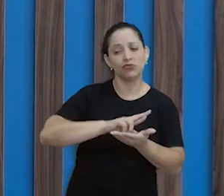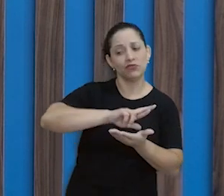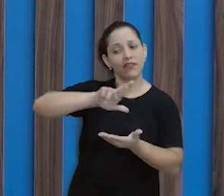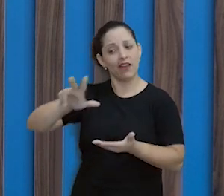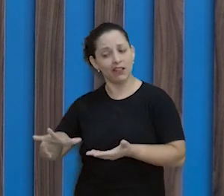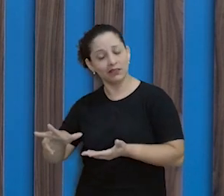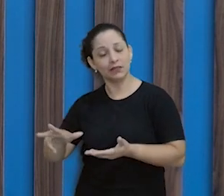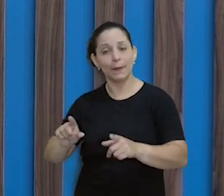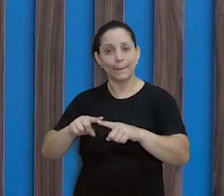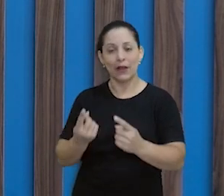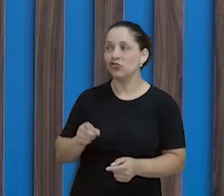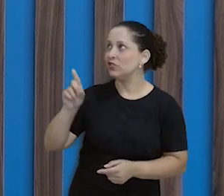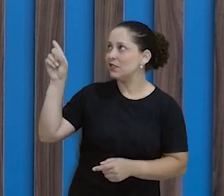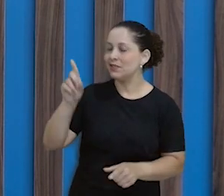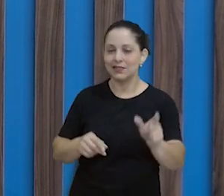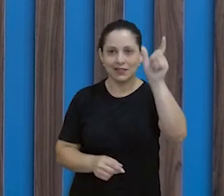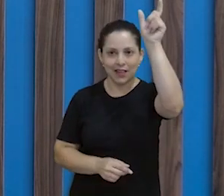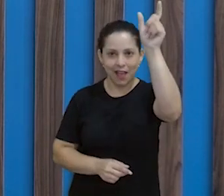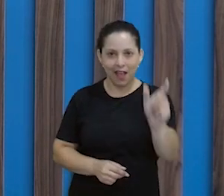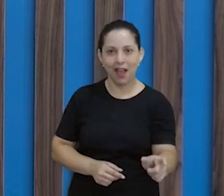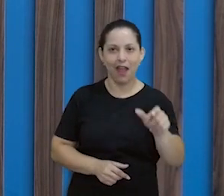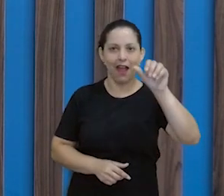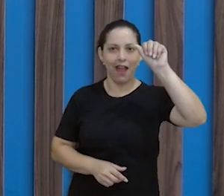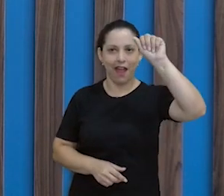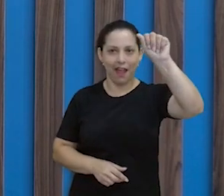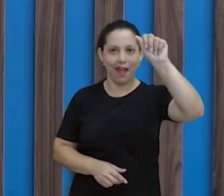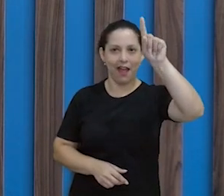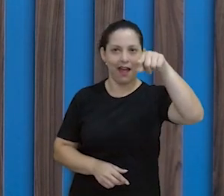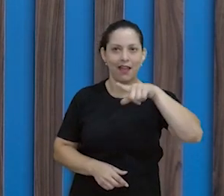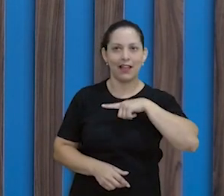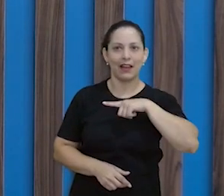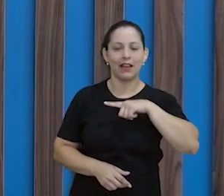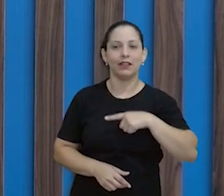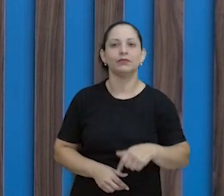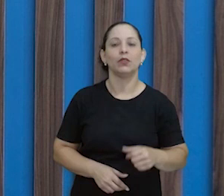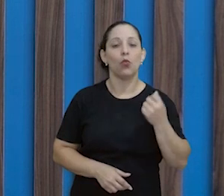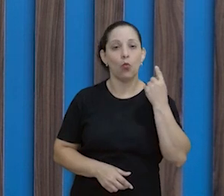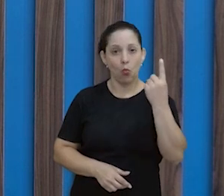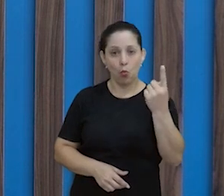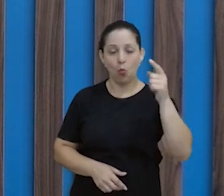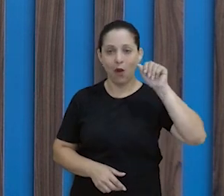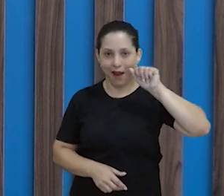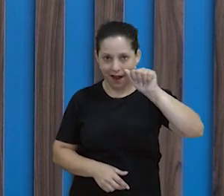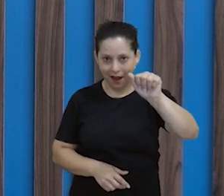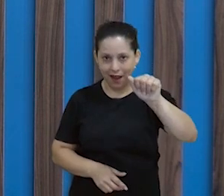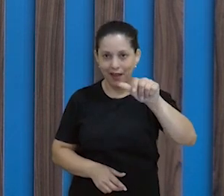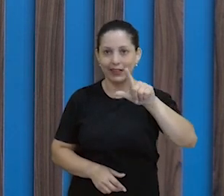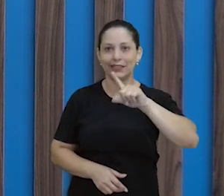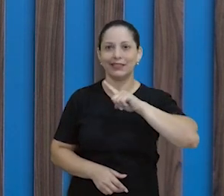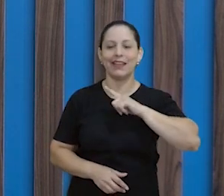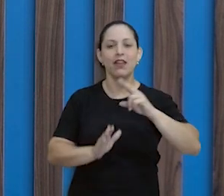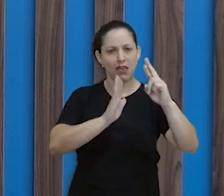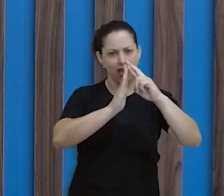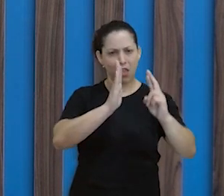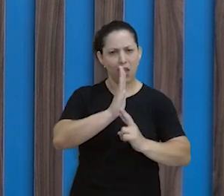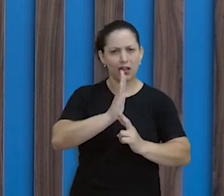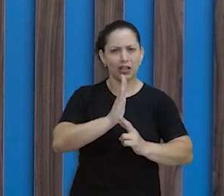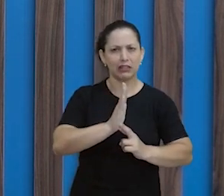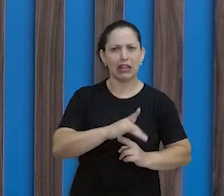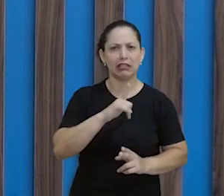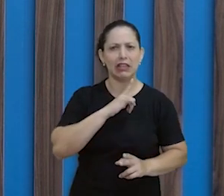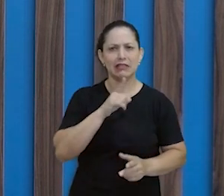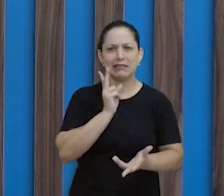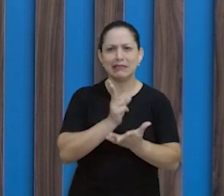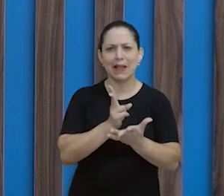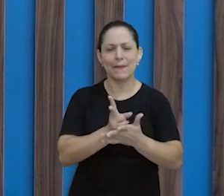E a família A, eles seguem as regras. Se vocês observarem, a família 1A, todos terminam em 1. E assim por diante, 2A,